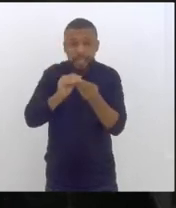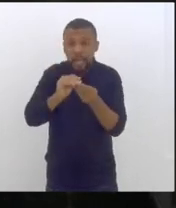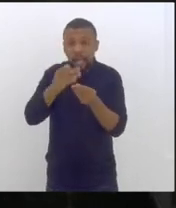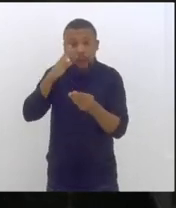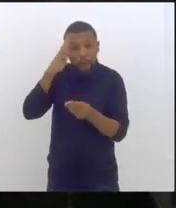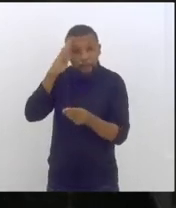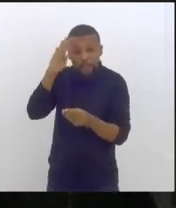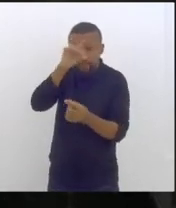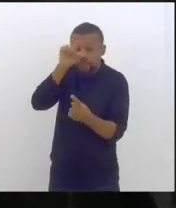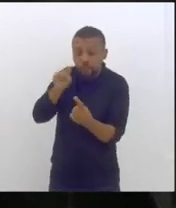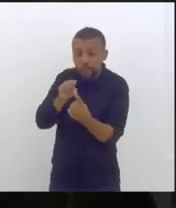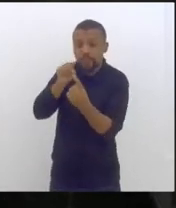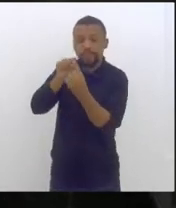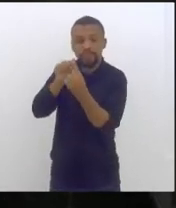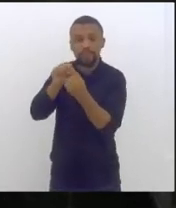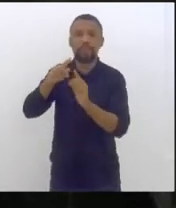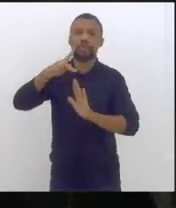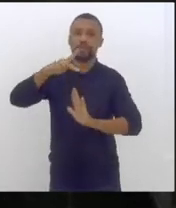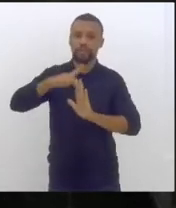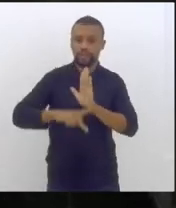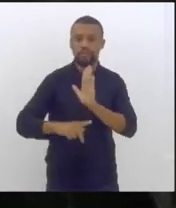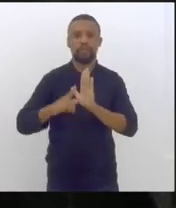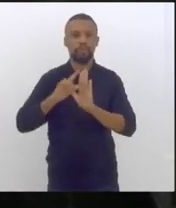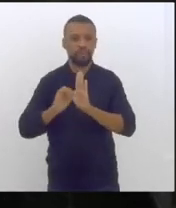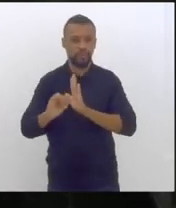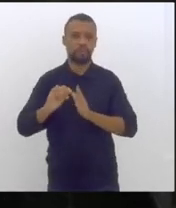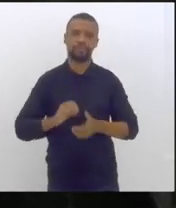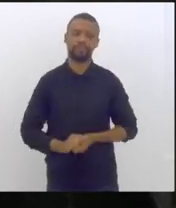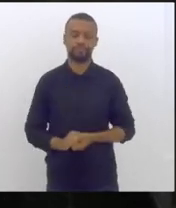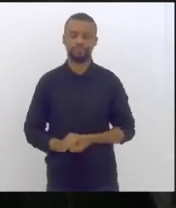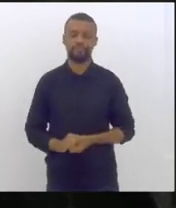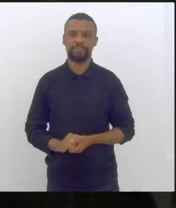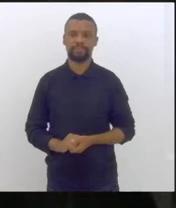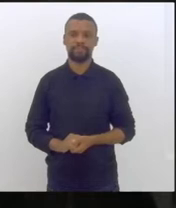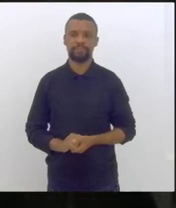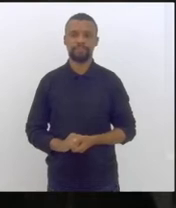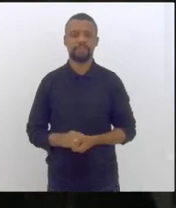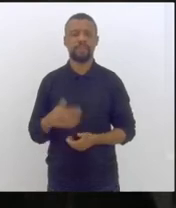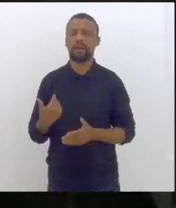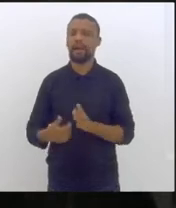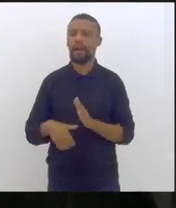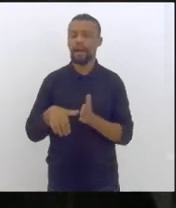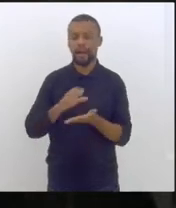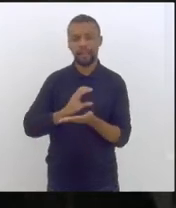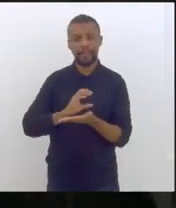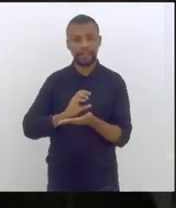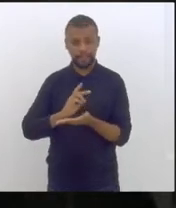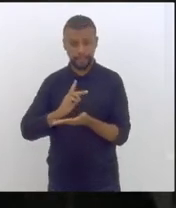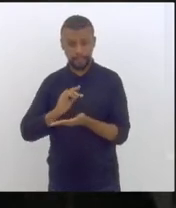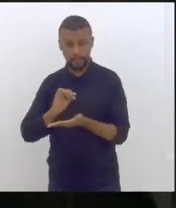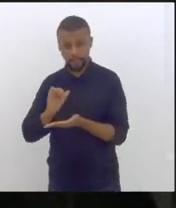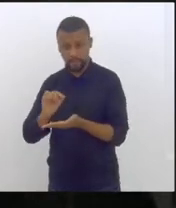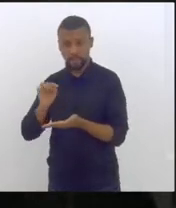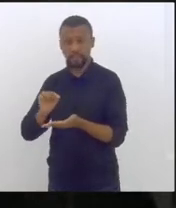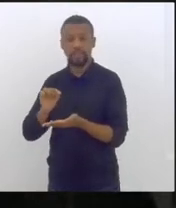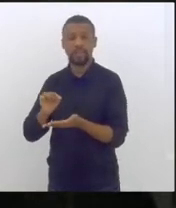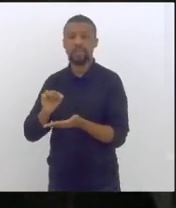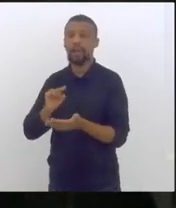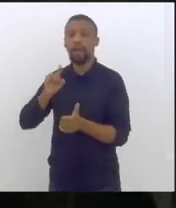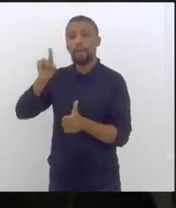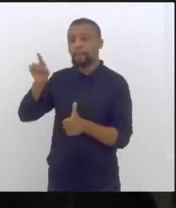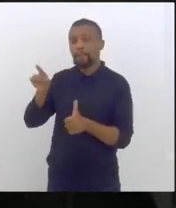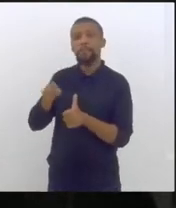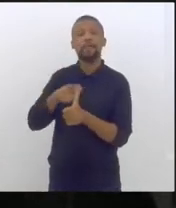desse projeto e a CPI senhora presidente e ela